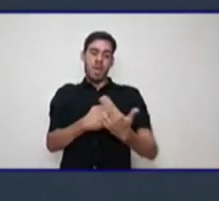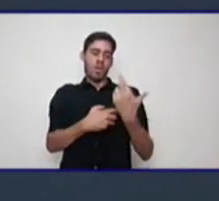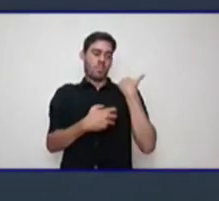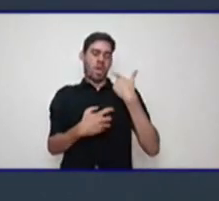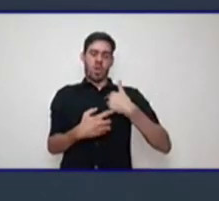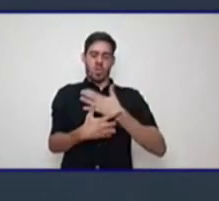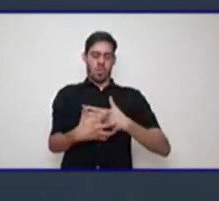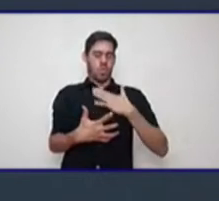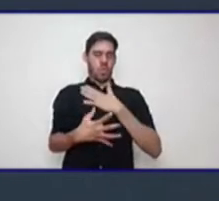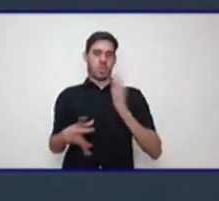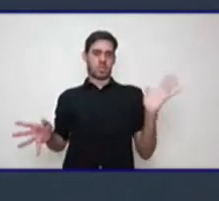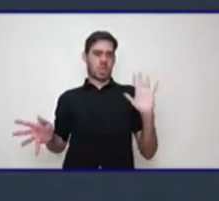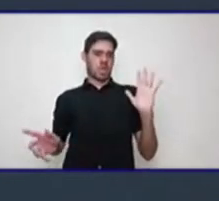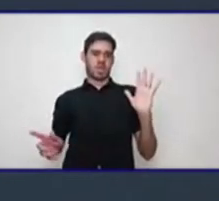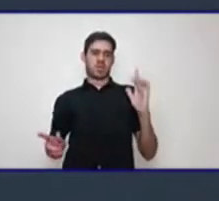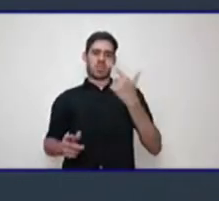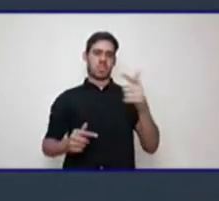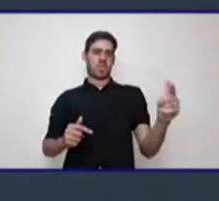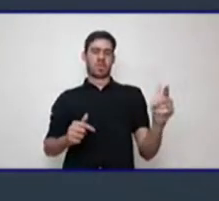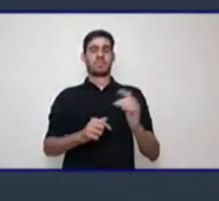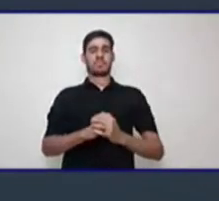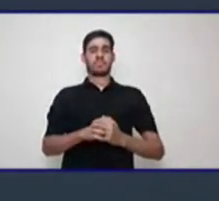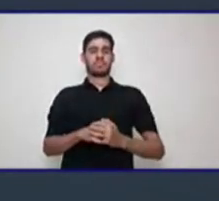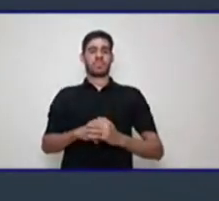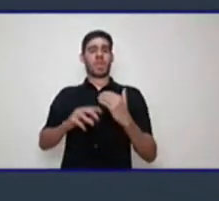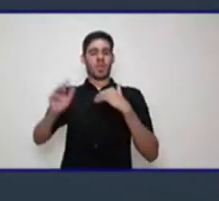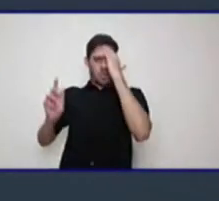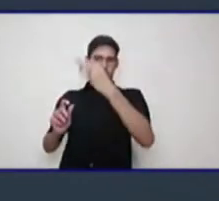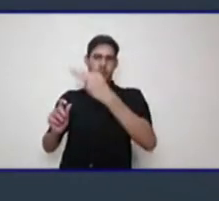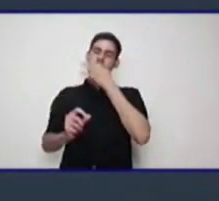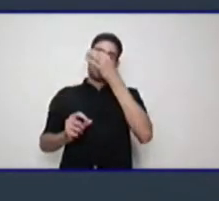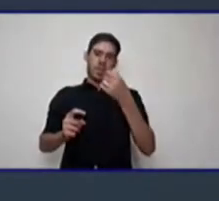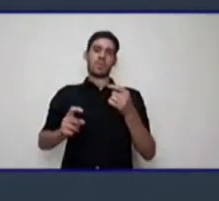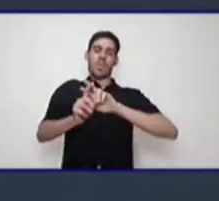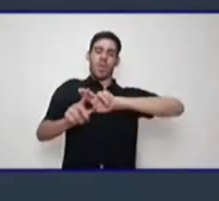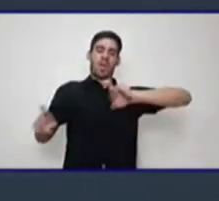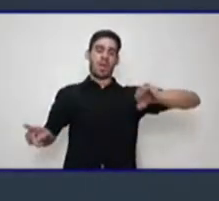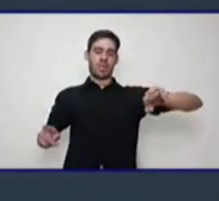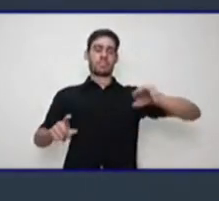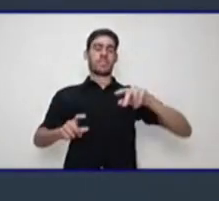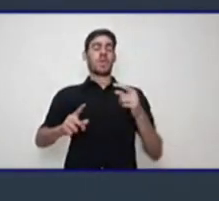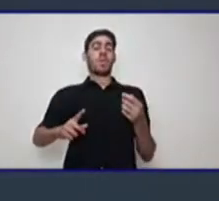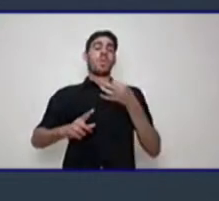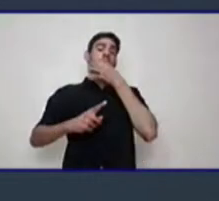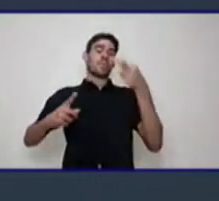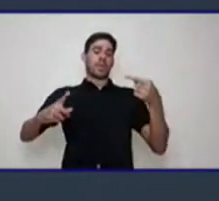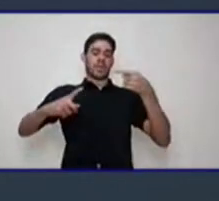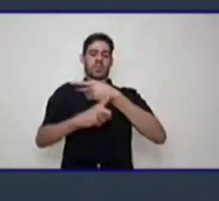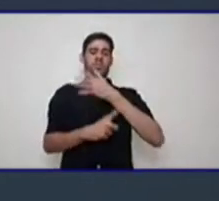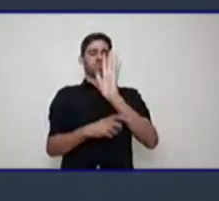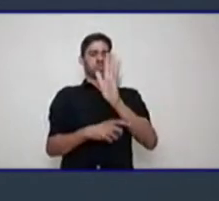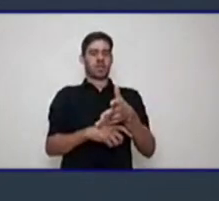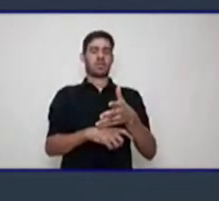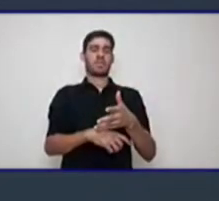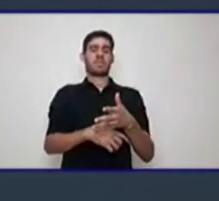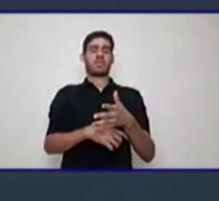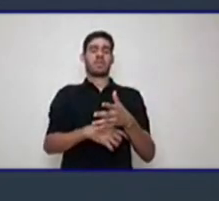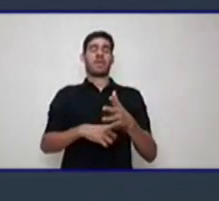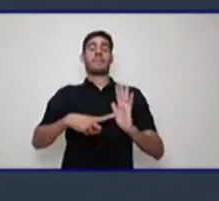gostaria de ter, mas entendo e respeito as posições divergentes já manifestadas. Há, portanto,